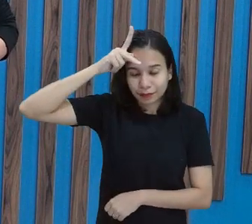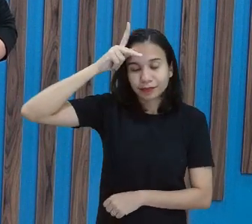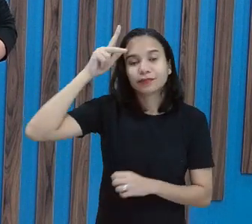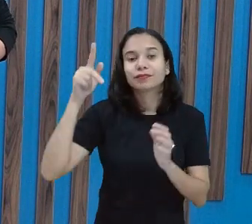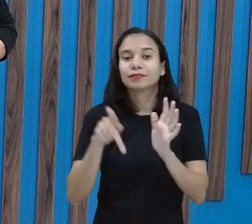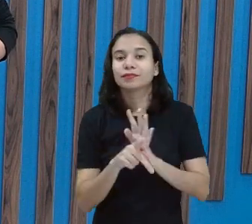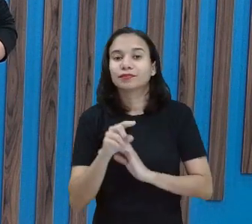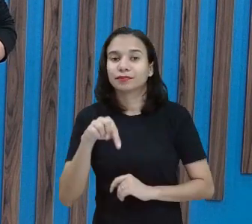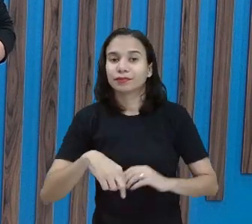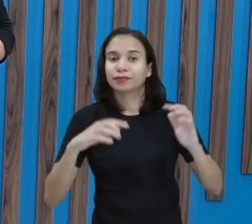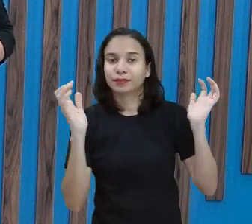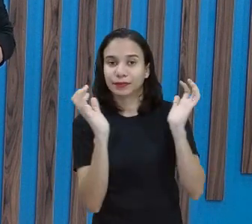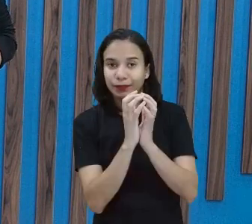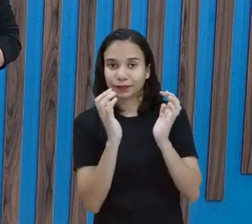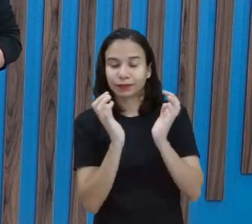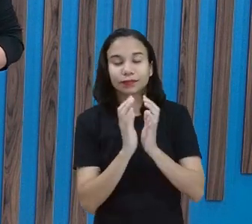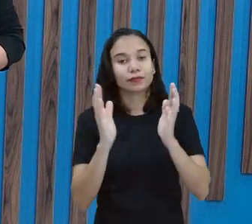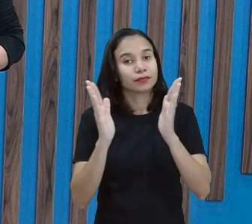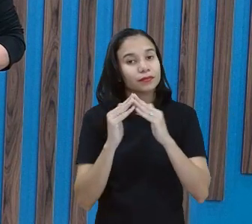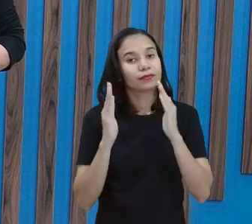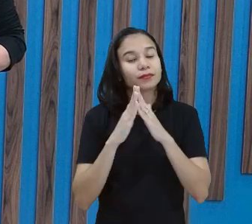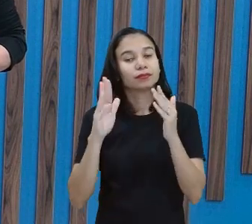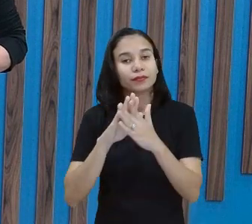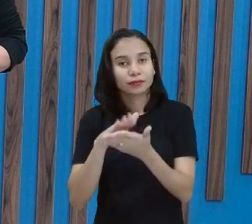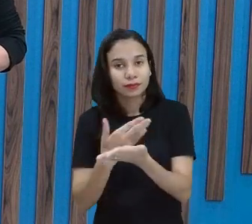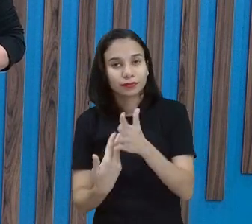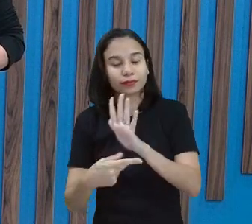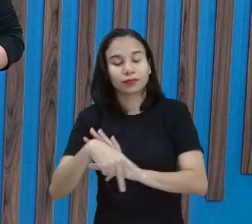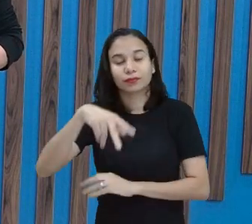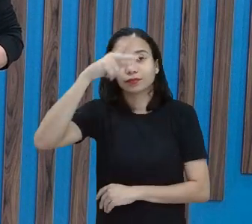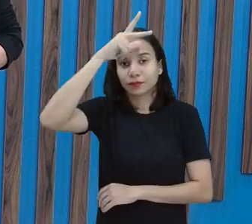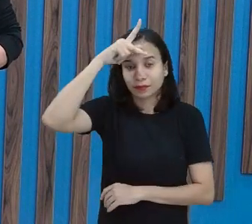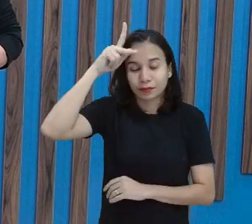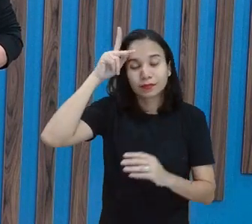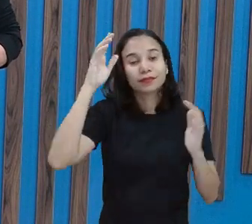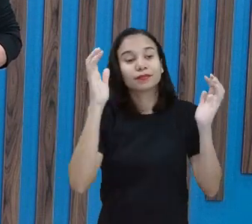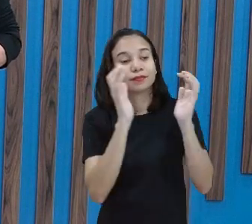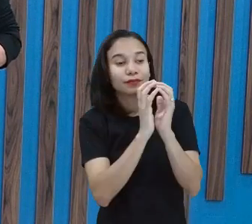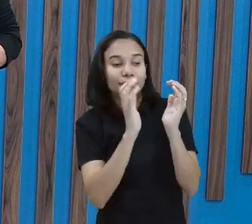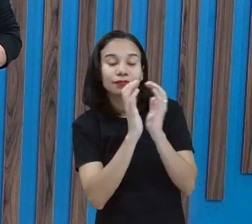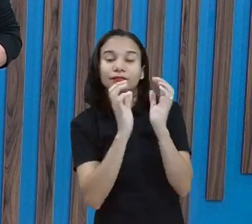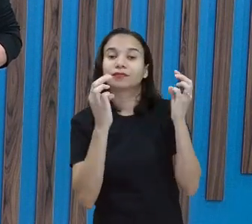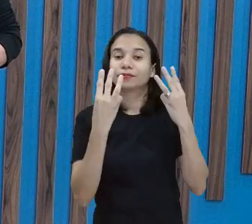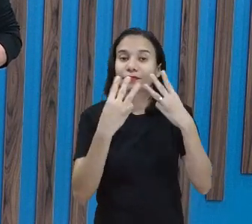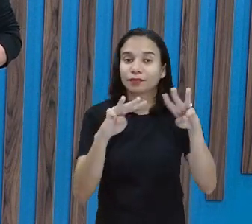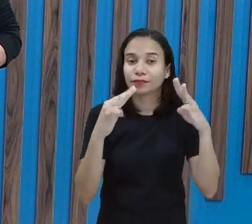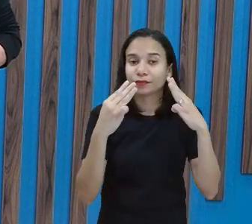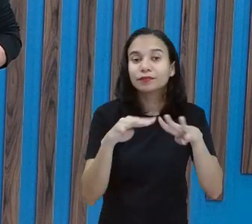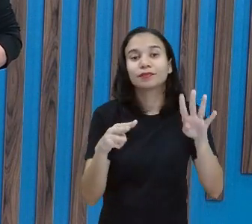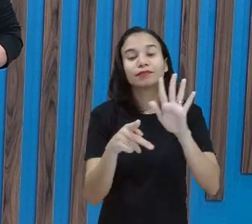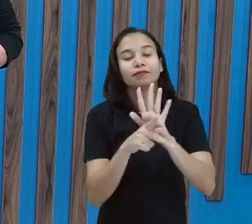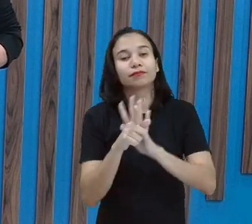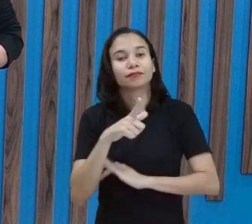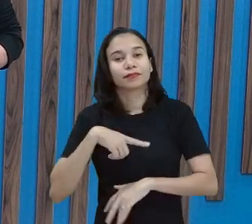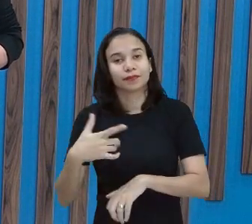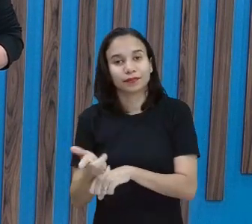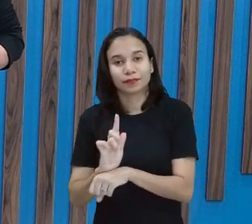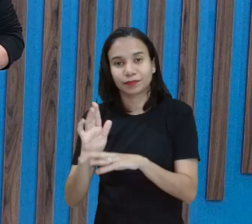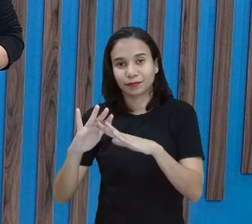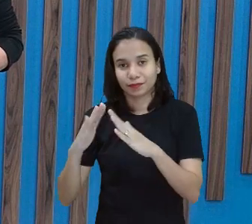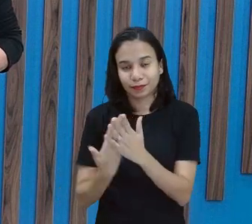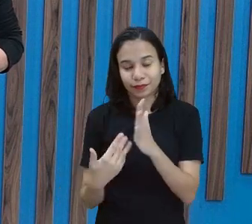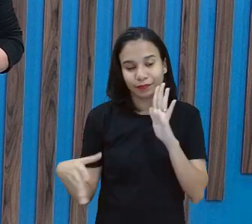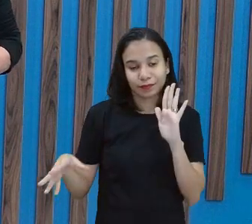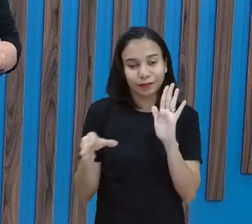do município do Recife. Pede na escola a sua matrícula, fala com sua professora, com a gestão da sua escola. E aí você vai